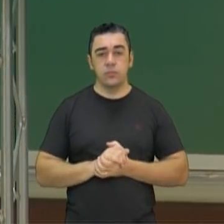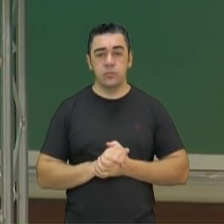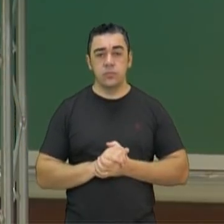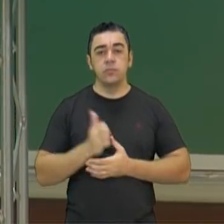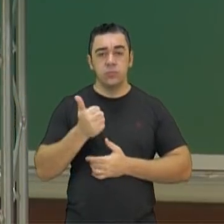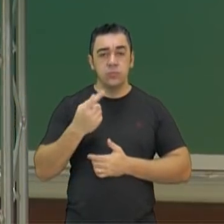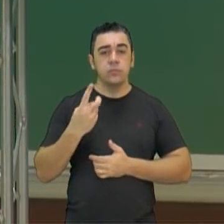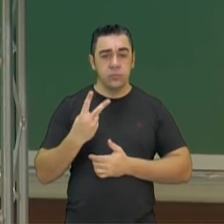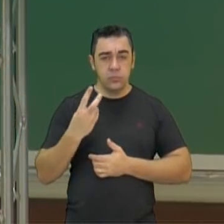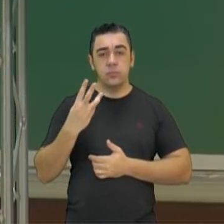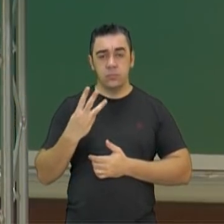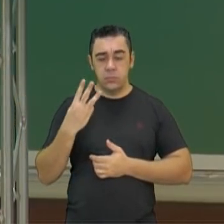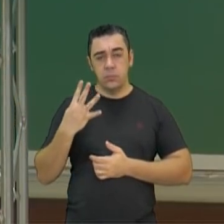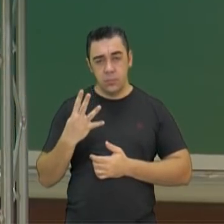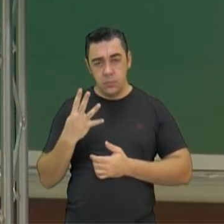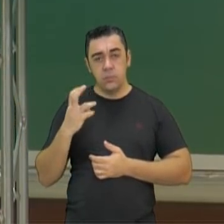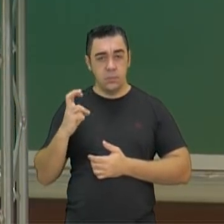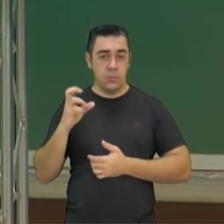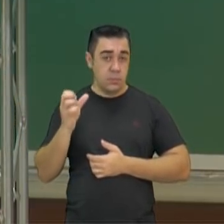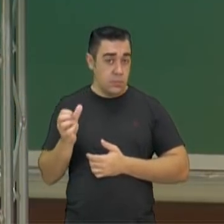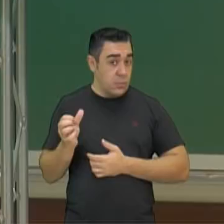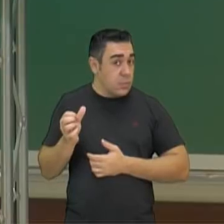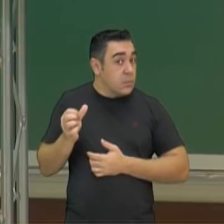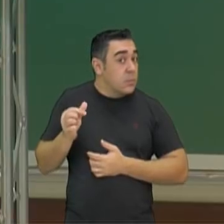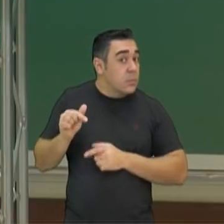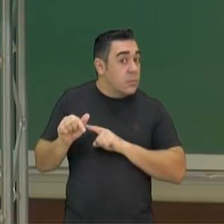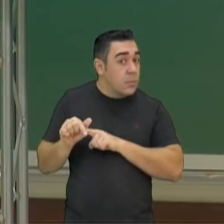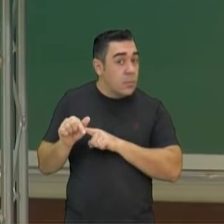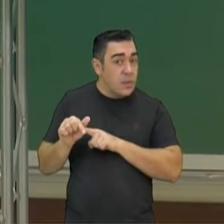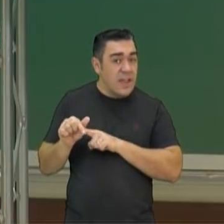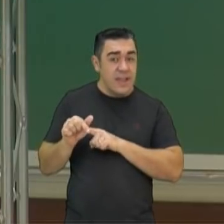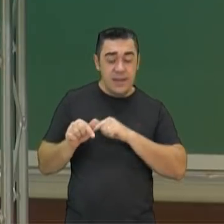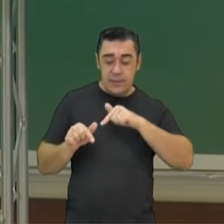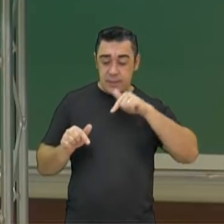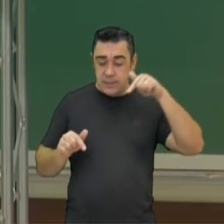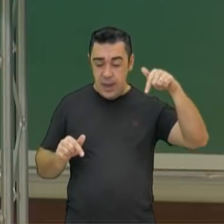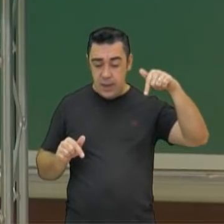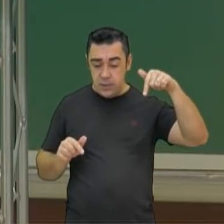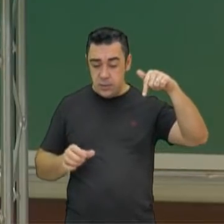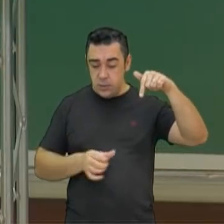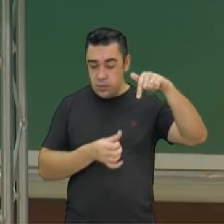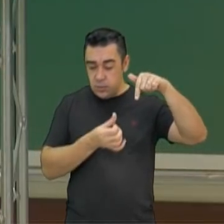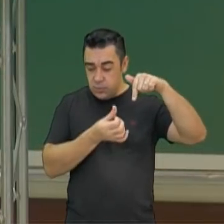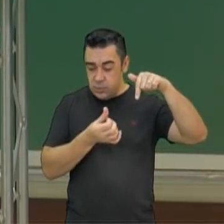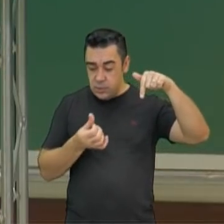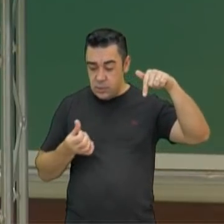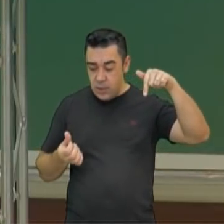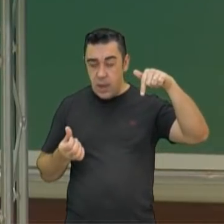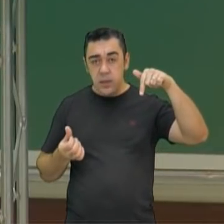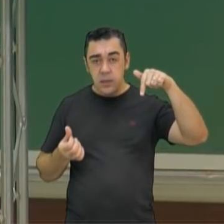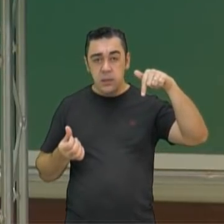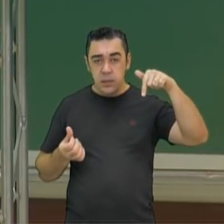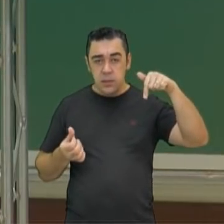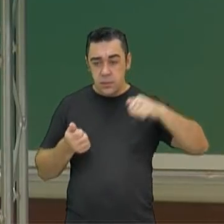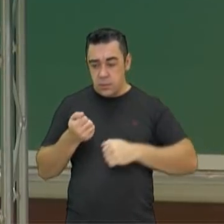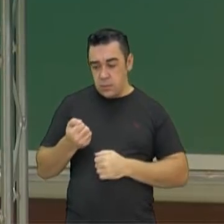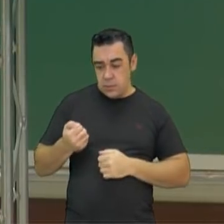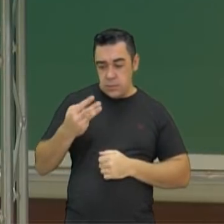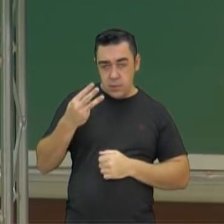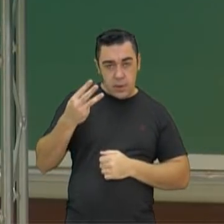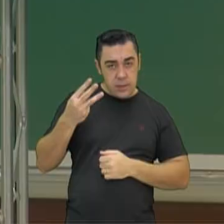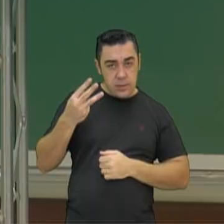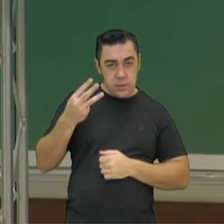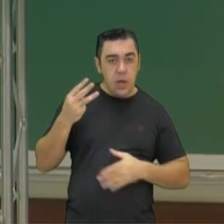2, 3, 4, 5, 6, 7. Então, 7 com 6, 13. Então, 13 brancas e 13 pretas que vão dar as